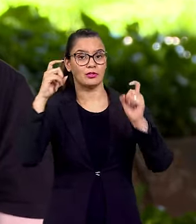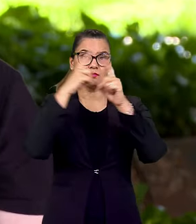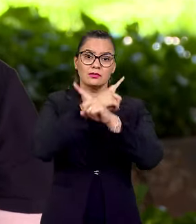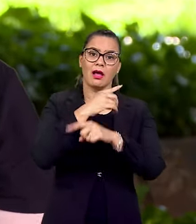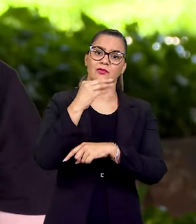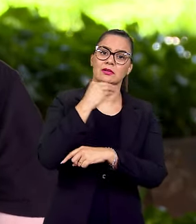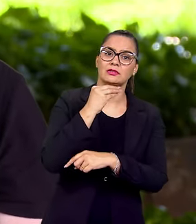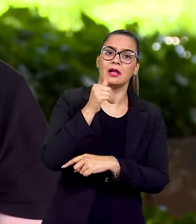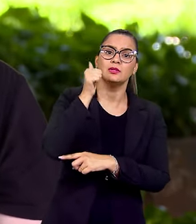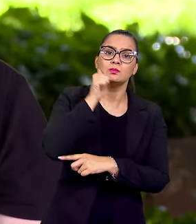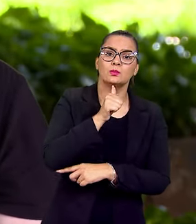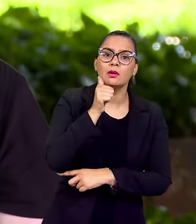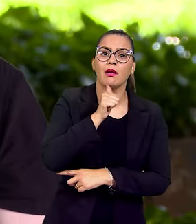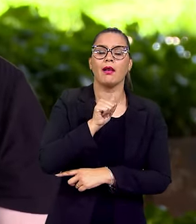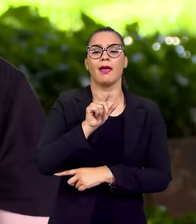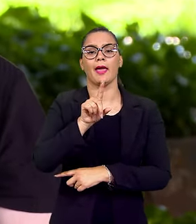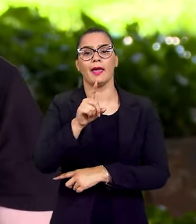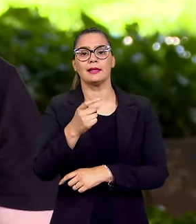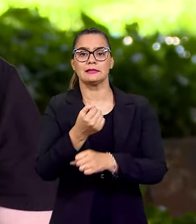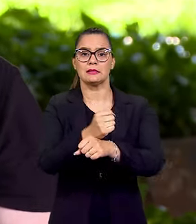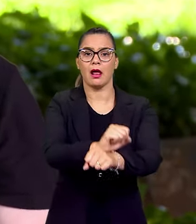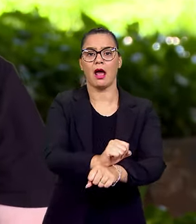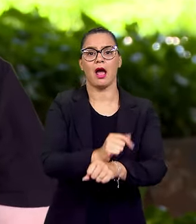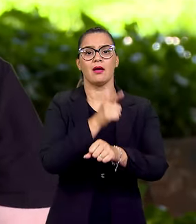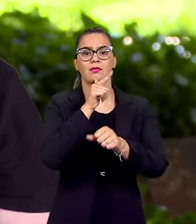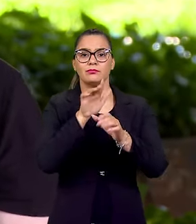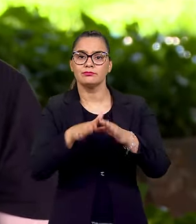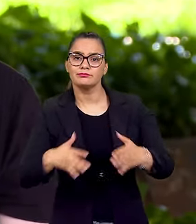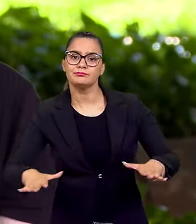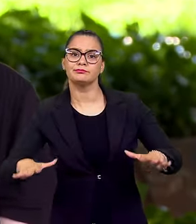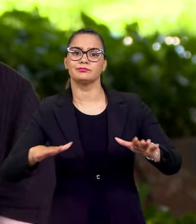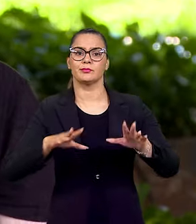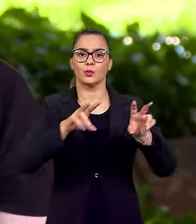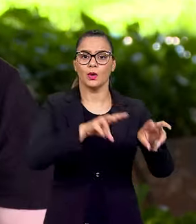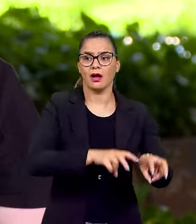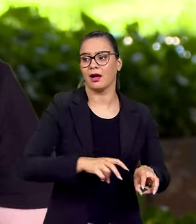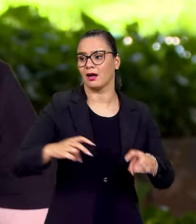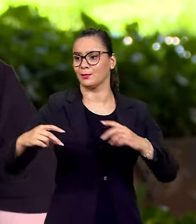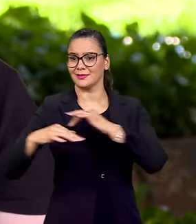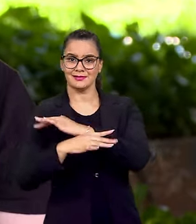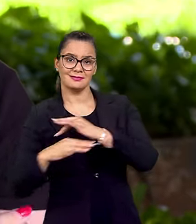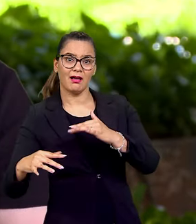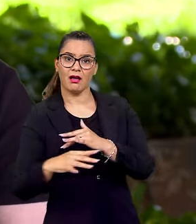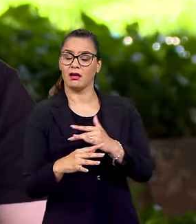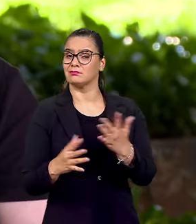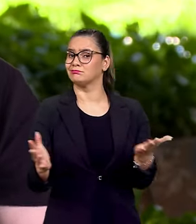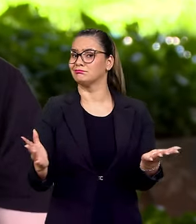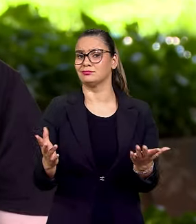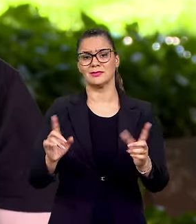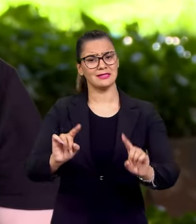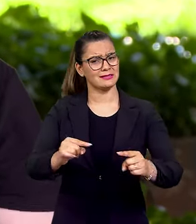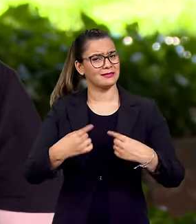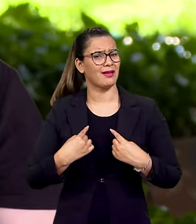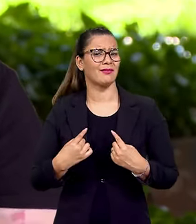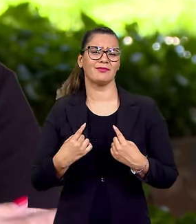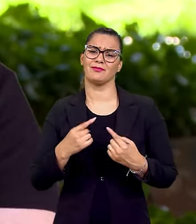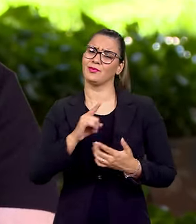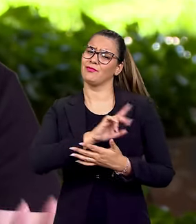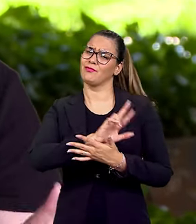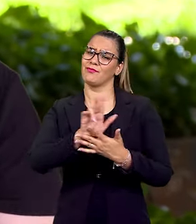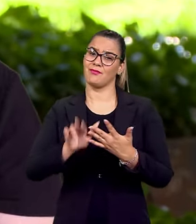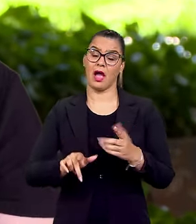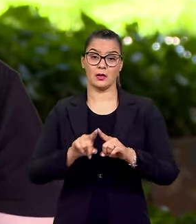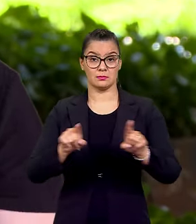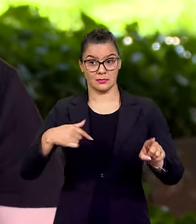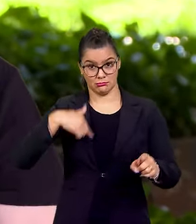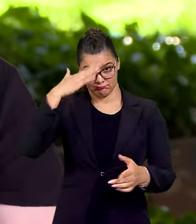as dificuldades, as fragilidades de mulheres quilombolas, ribeirinhas, do campo, da cidade. Então, são muitos